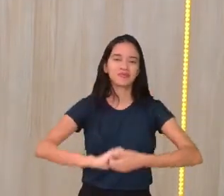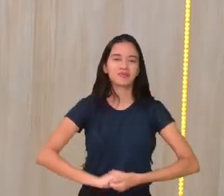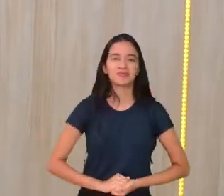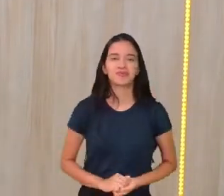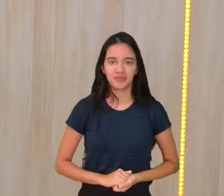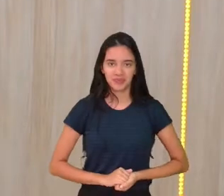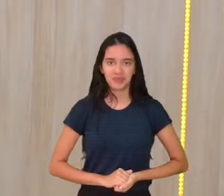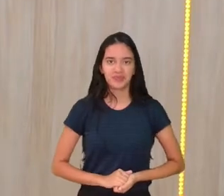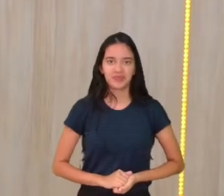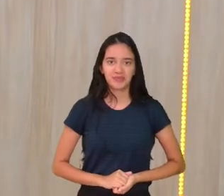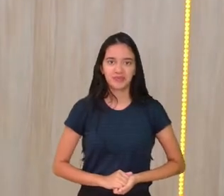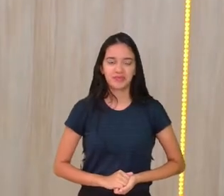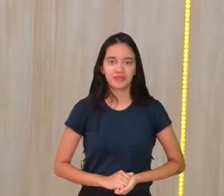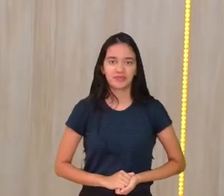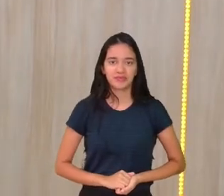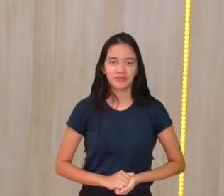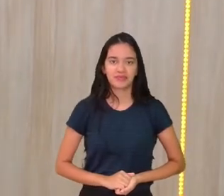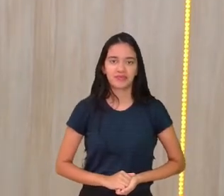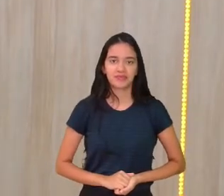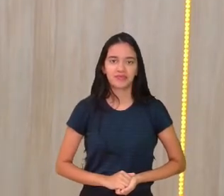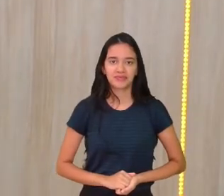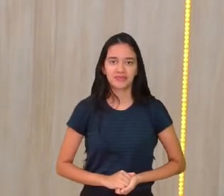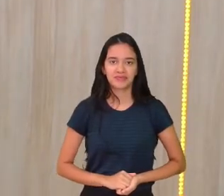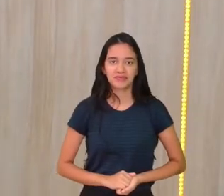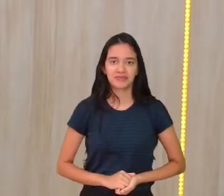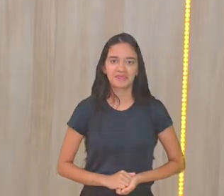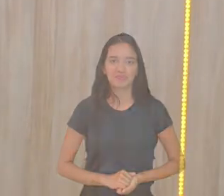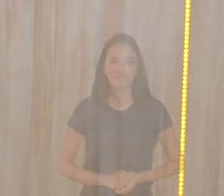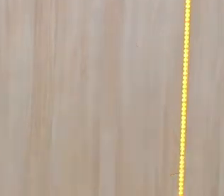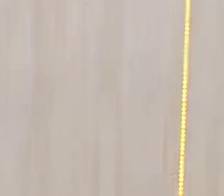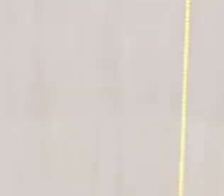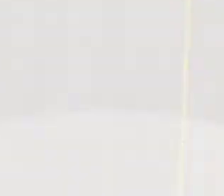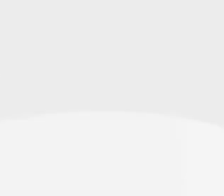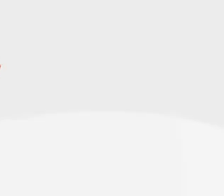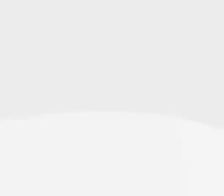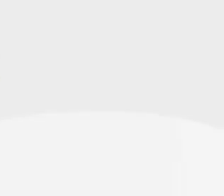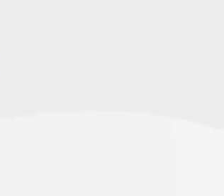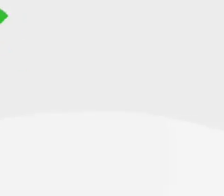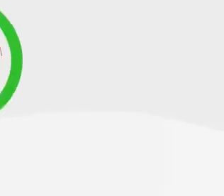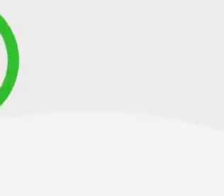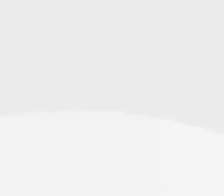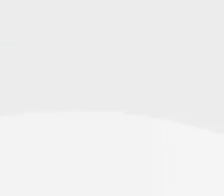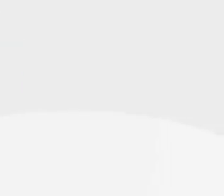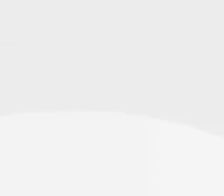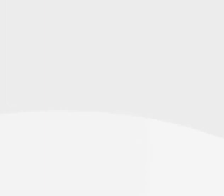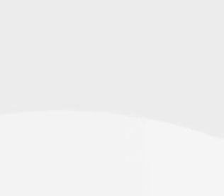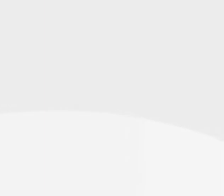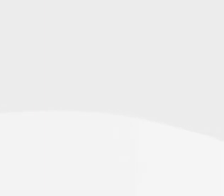rostinho lindo. Valeu. Um beijo do gordo.